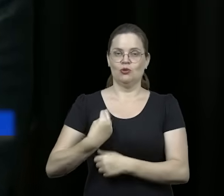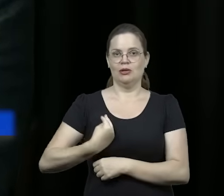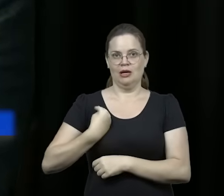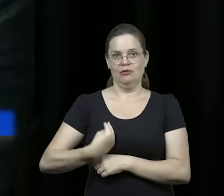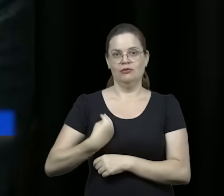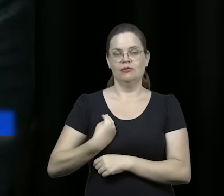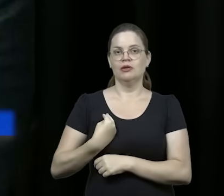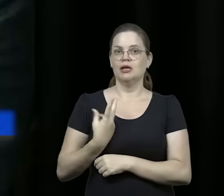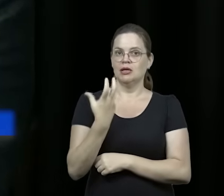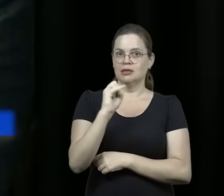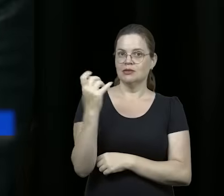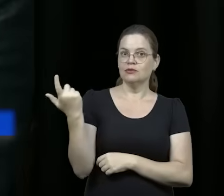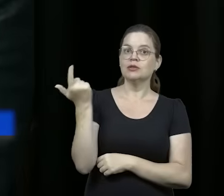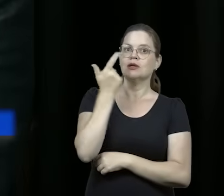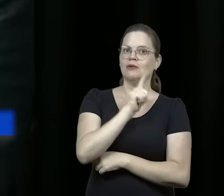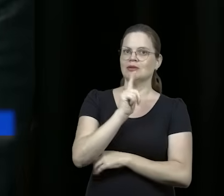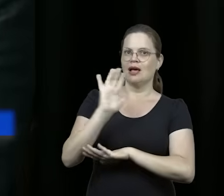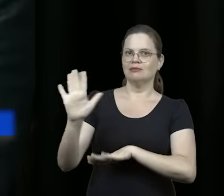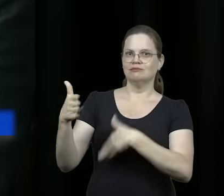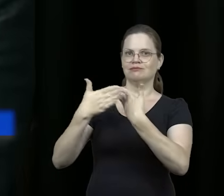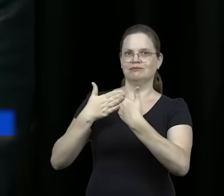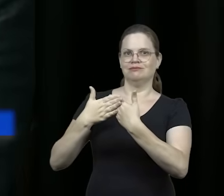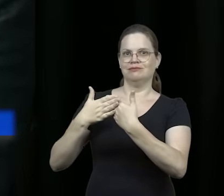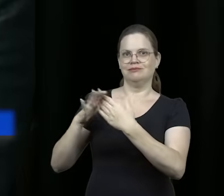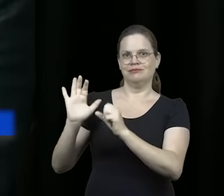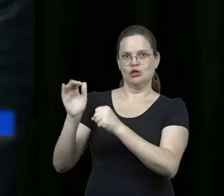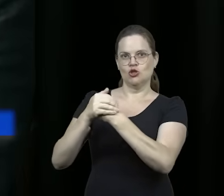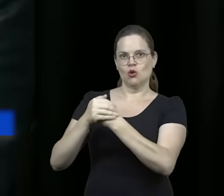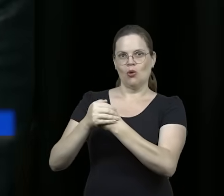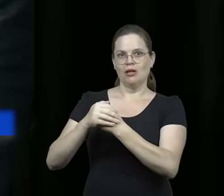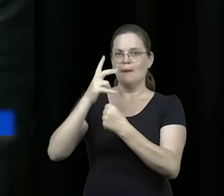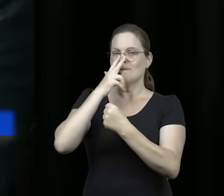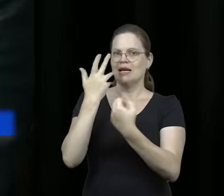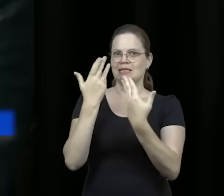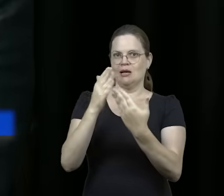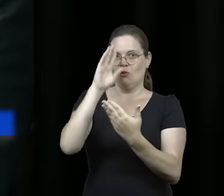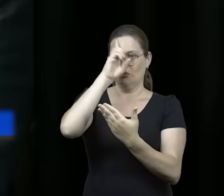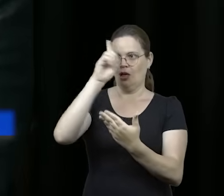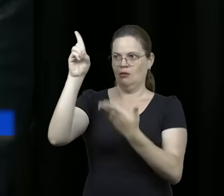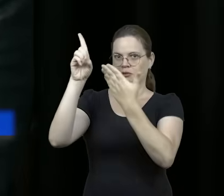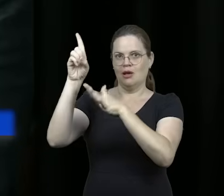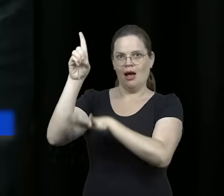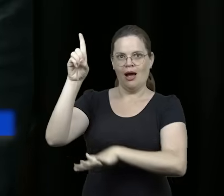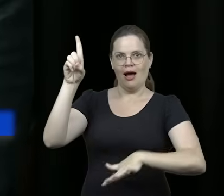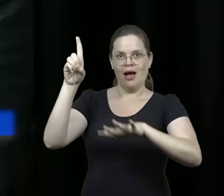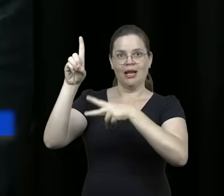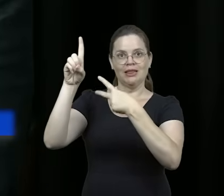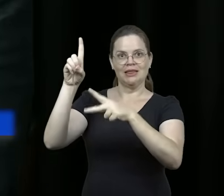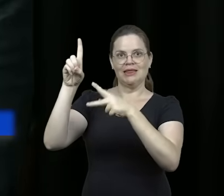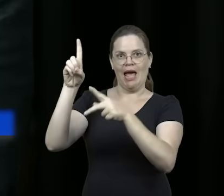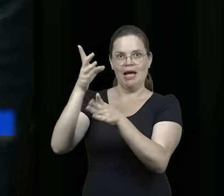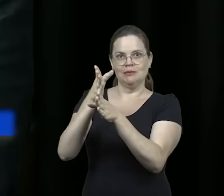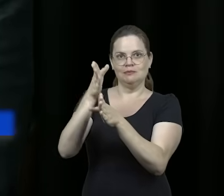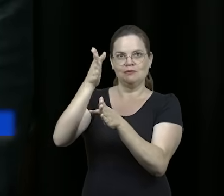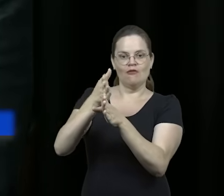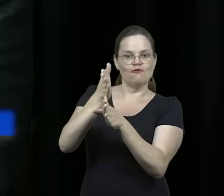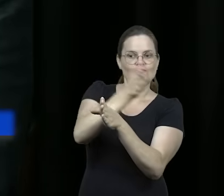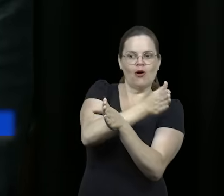alcança o esconderijo, ninguém te acha mais. Ninguém tem acesso a